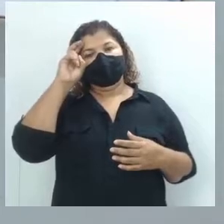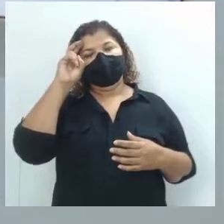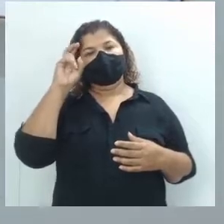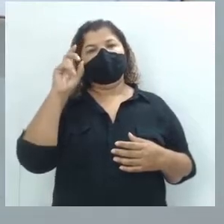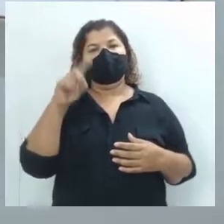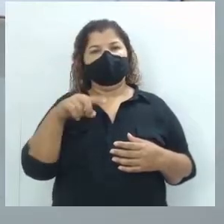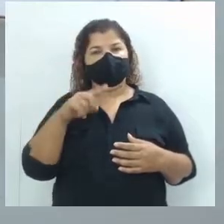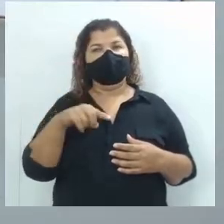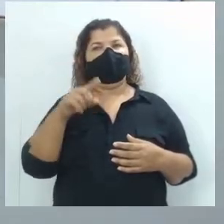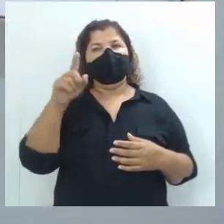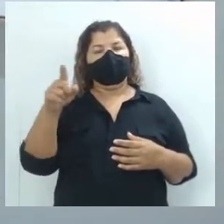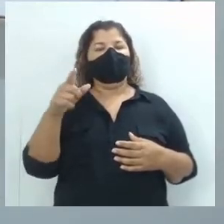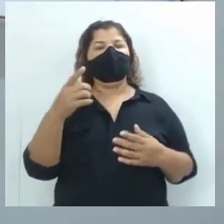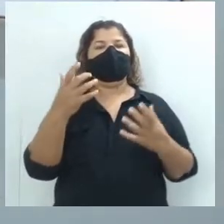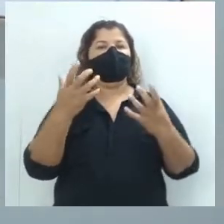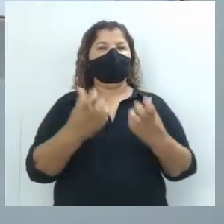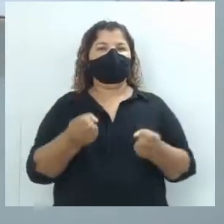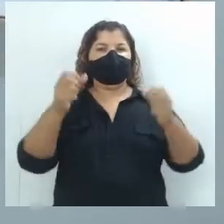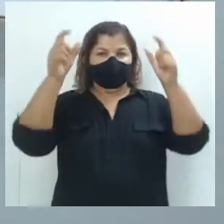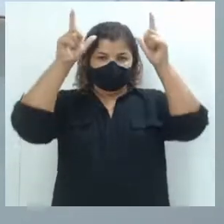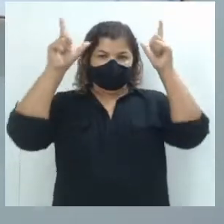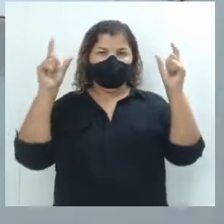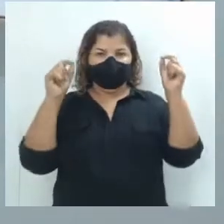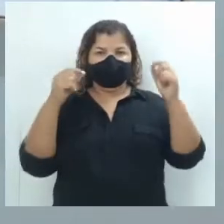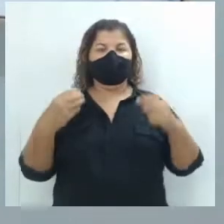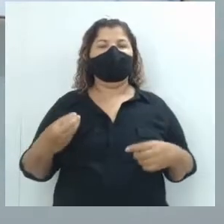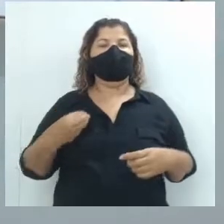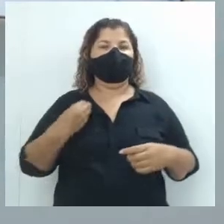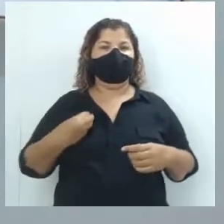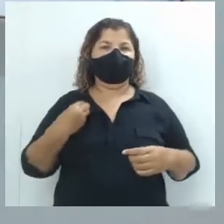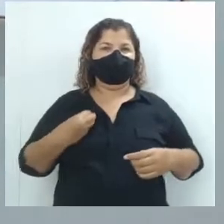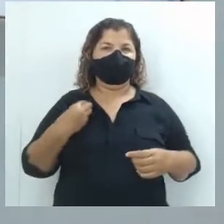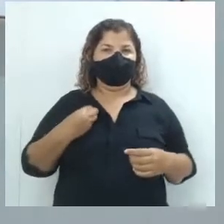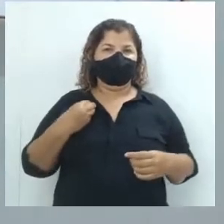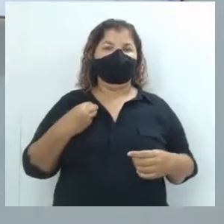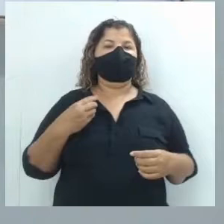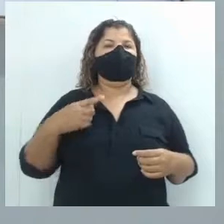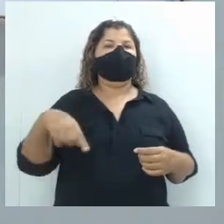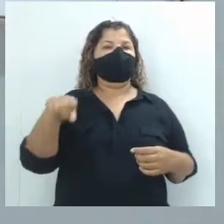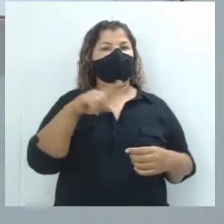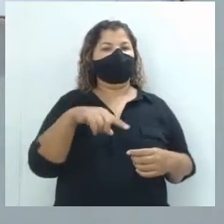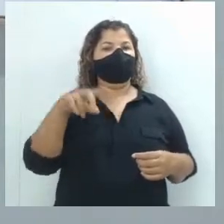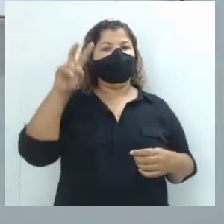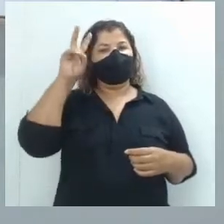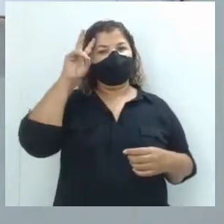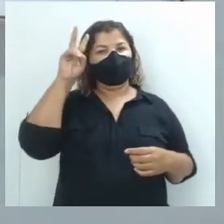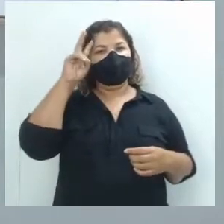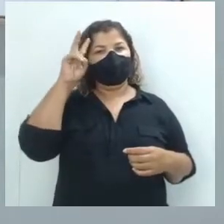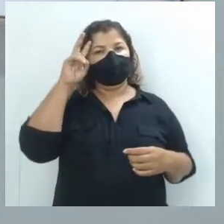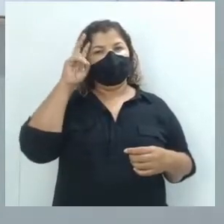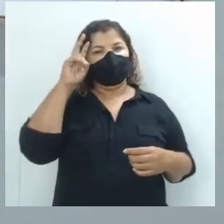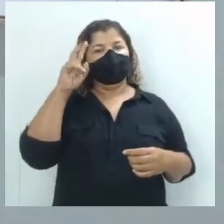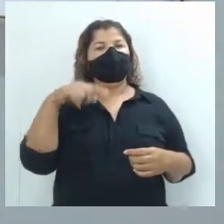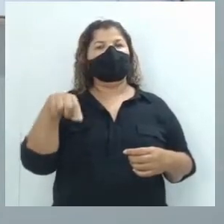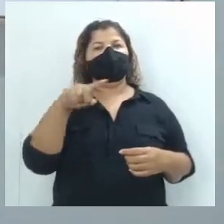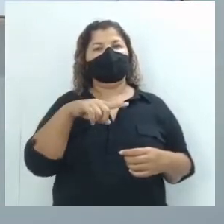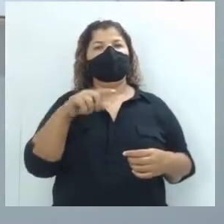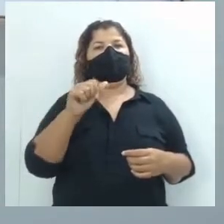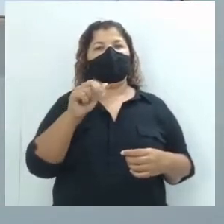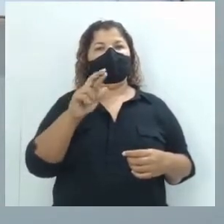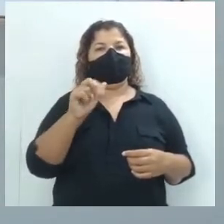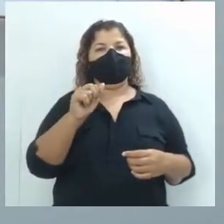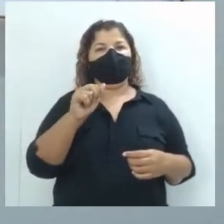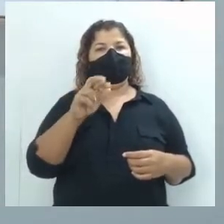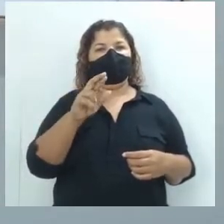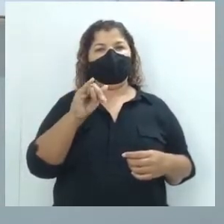serão transmitidas ao vivo do sertão, tá? Então fique ligado que na segunda-feira a galera de Araripina vai